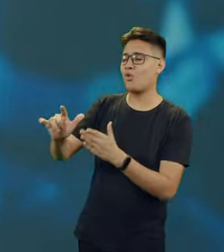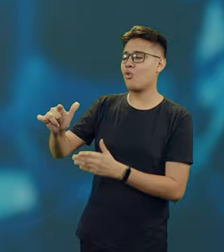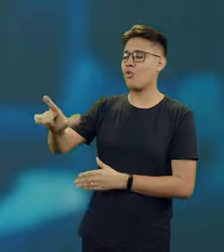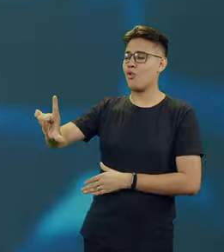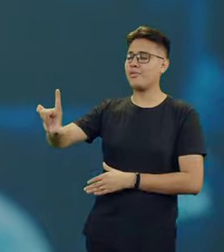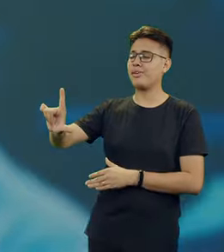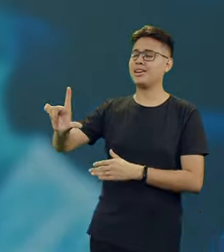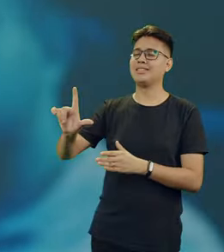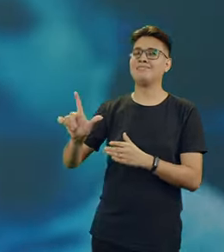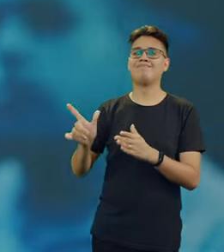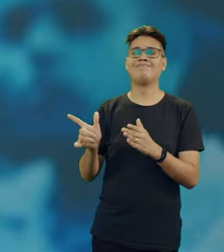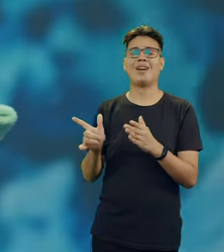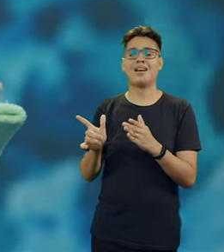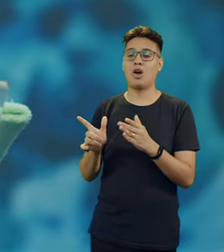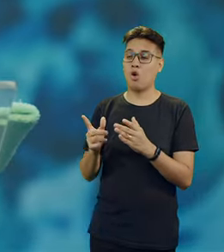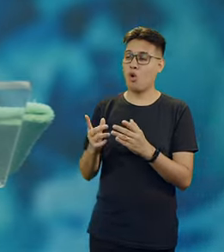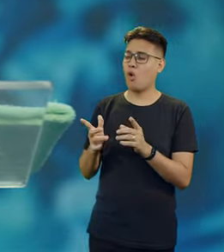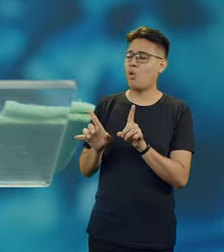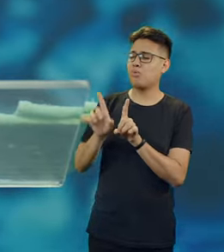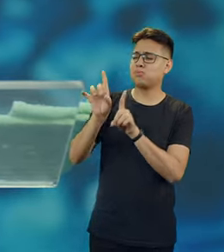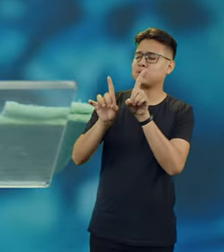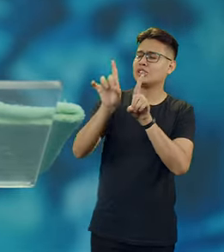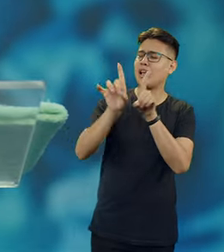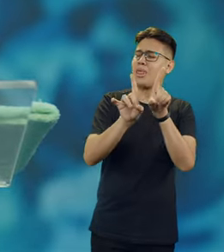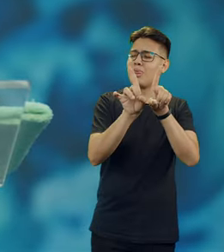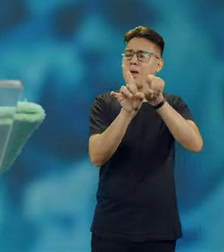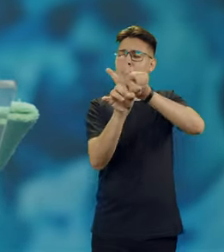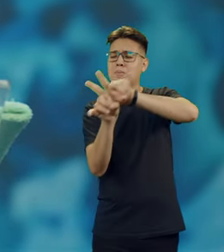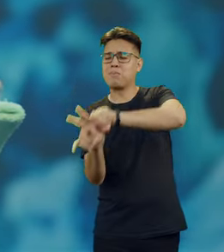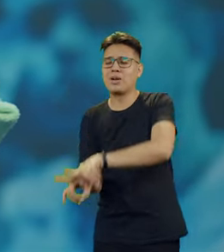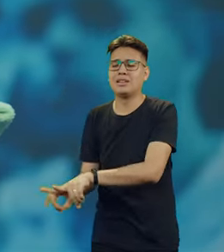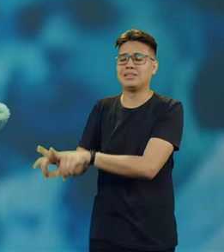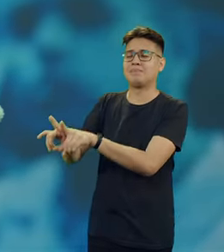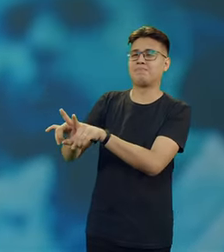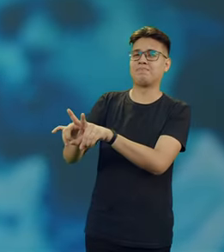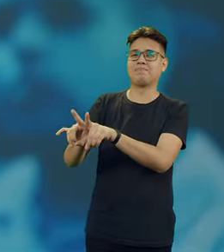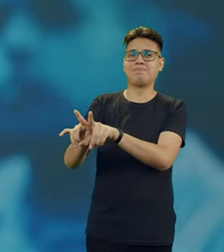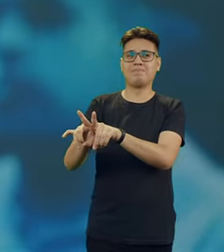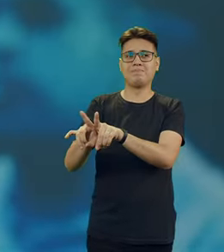certamente ambos cairão no buraco.